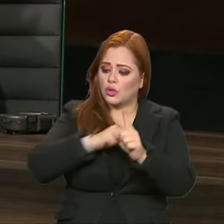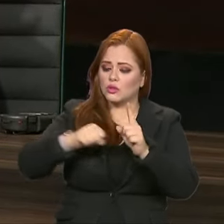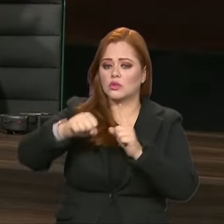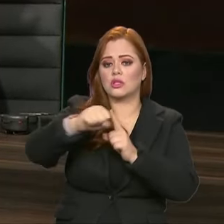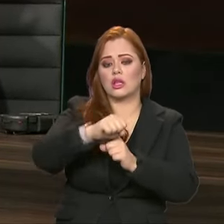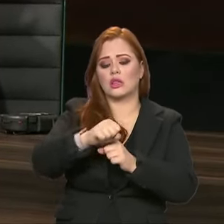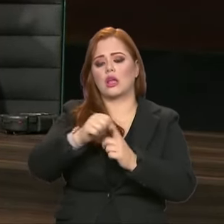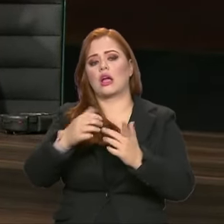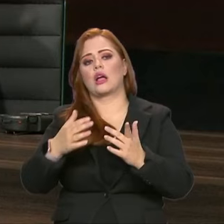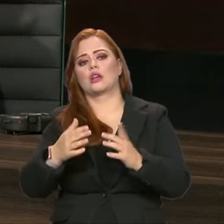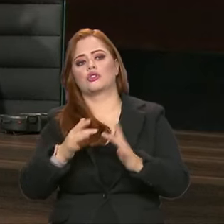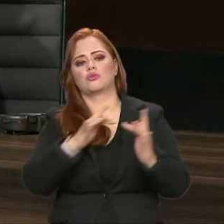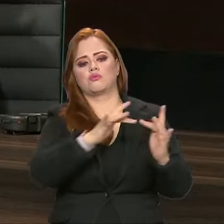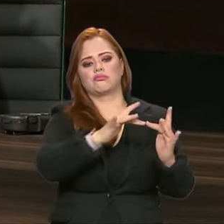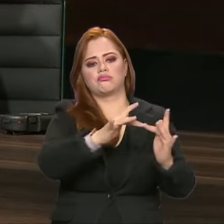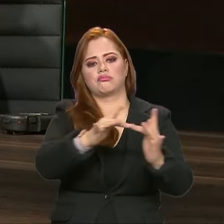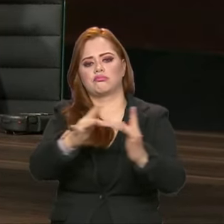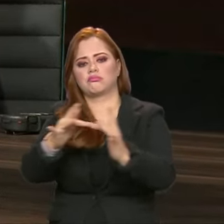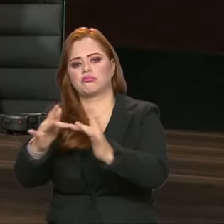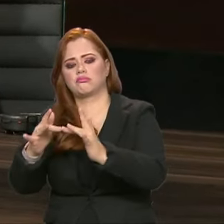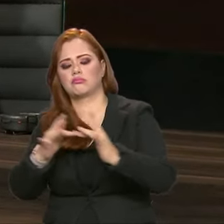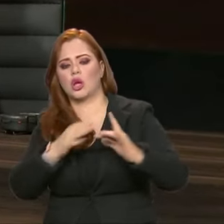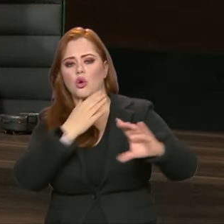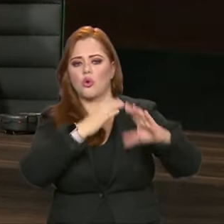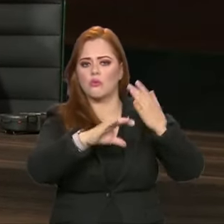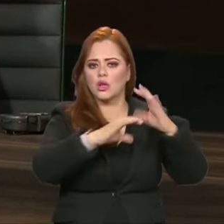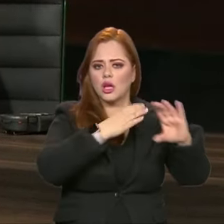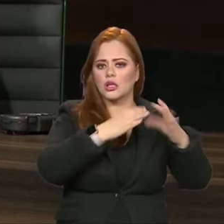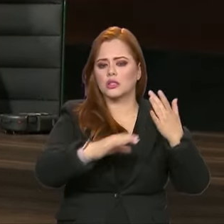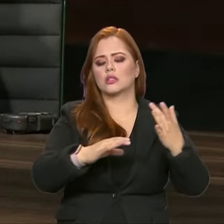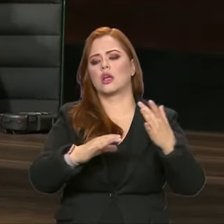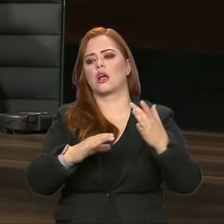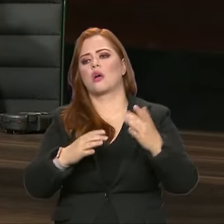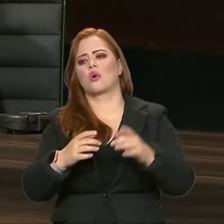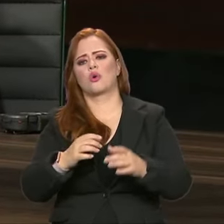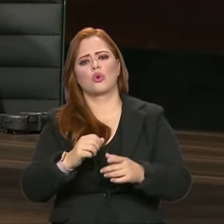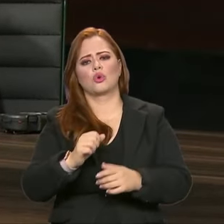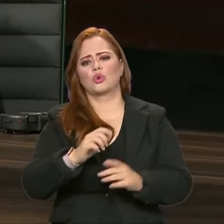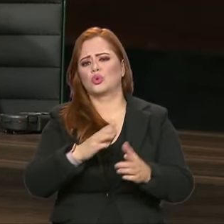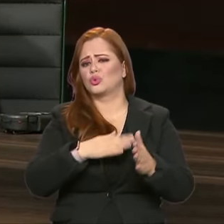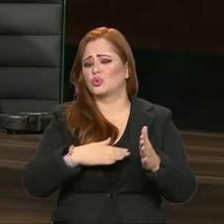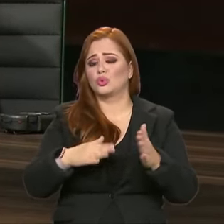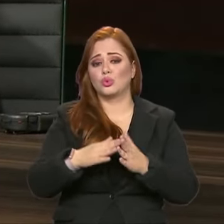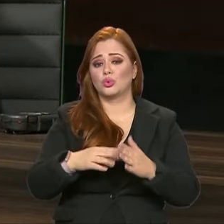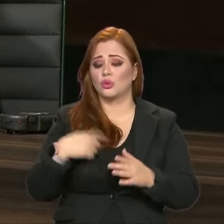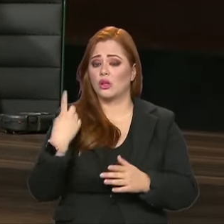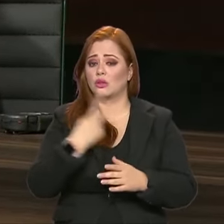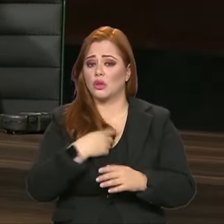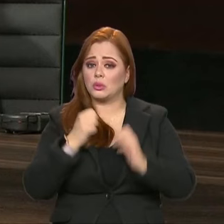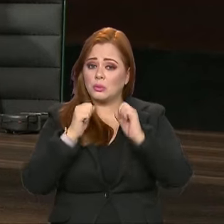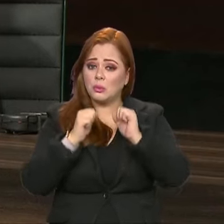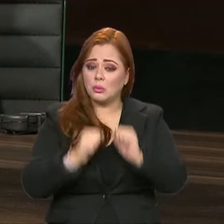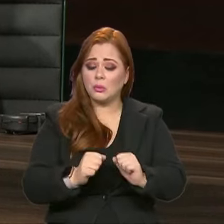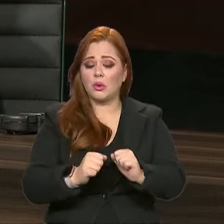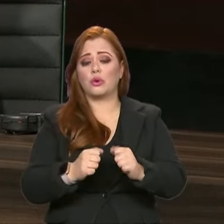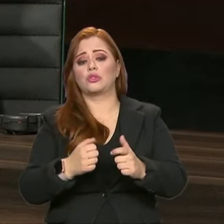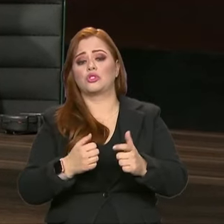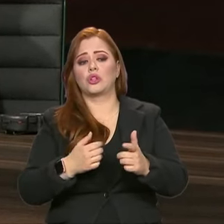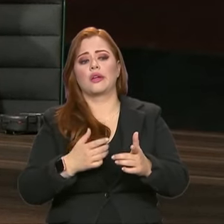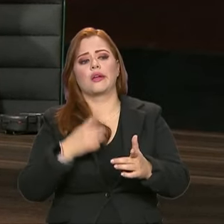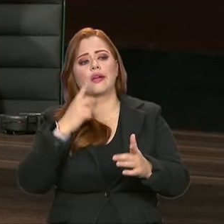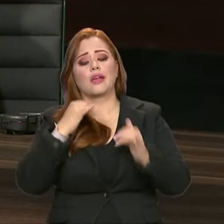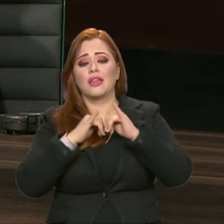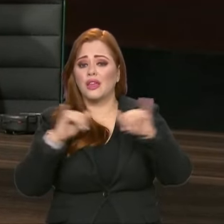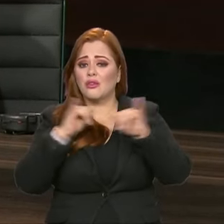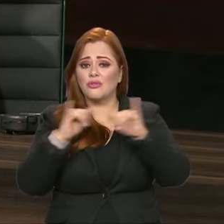sociais, redes de meios de comunicação, academia, e que possamos pedir prestação de contas